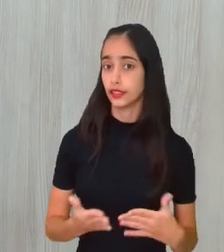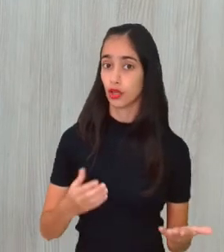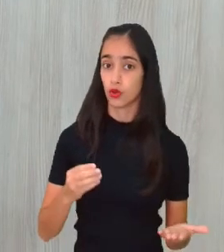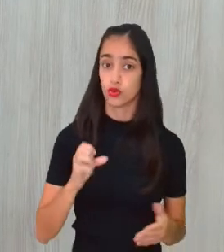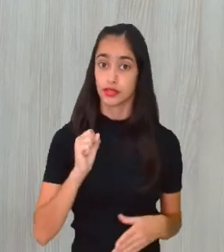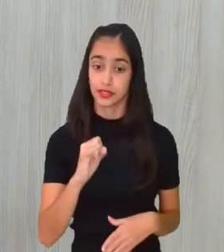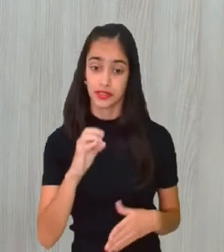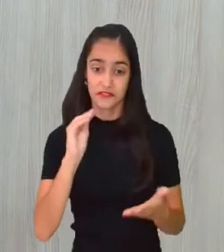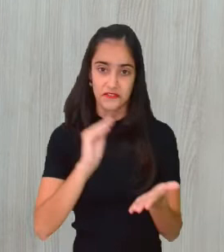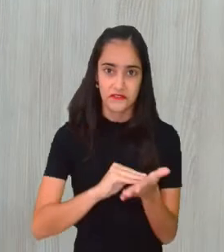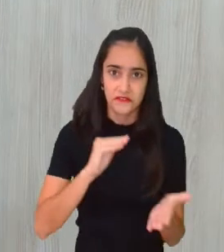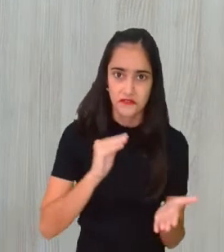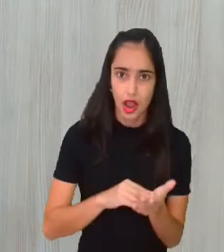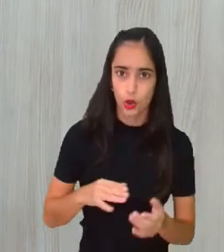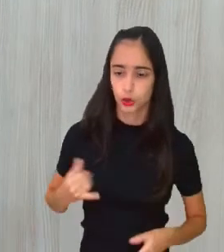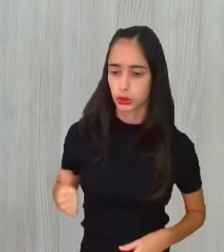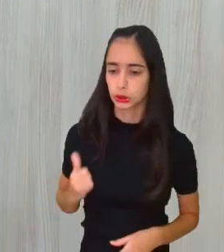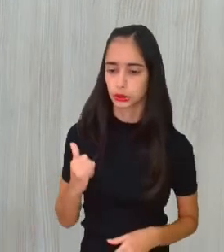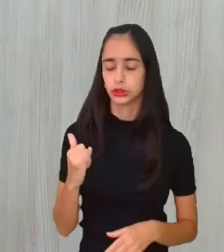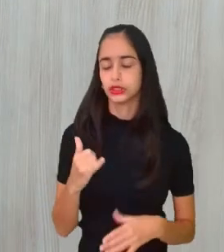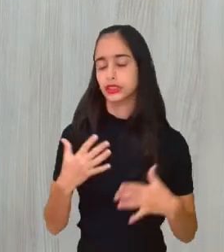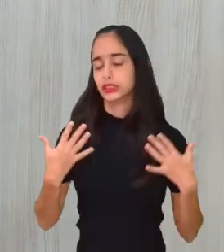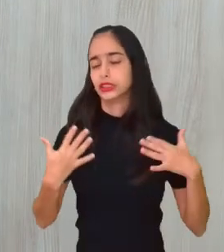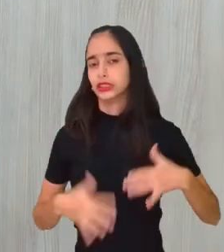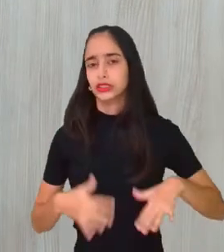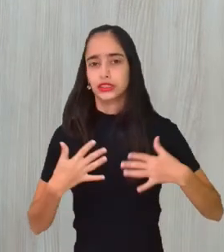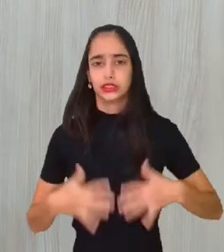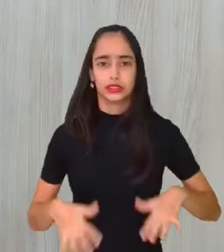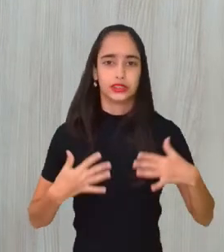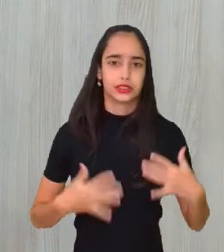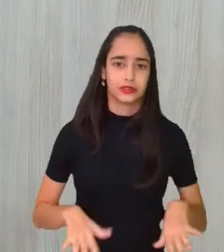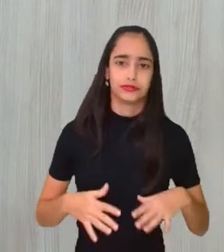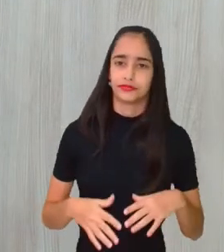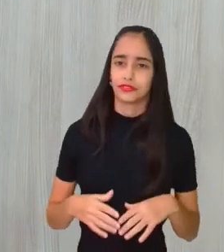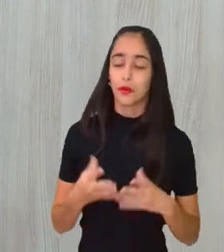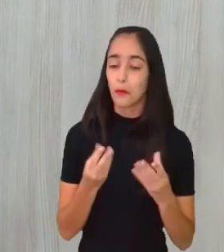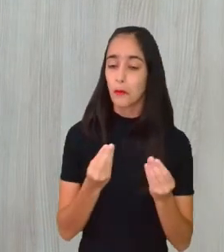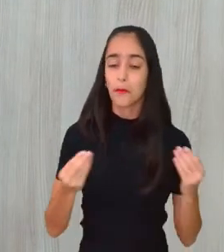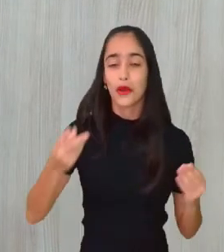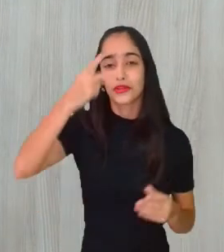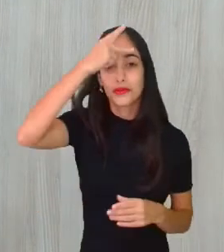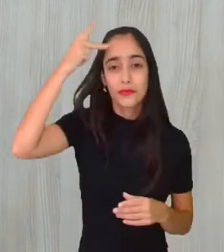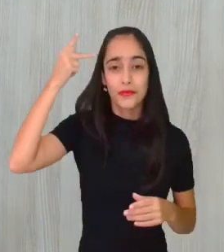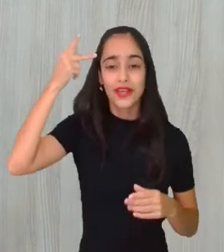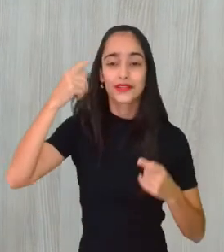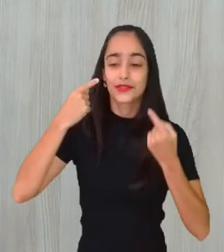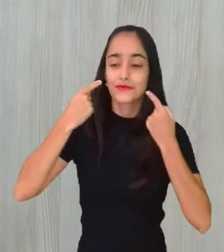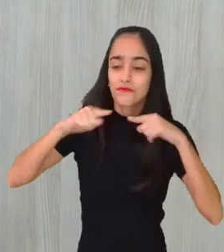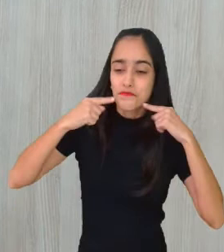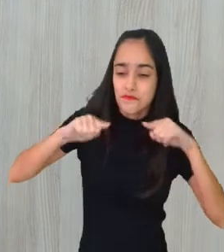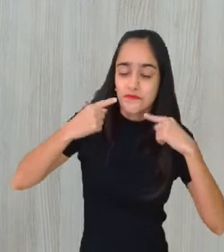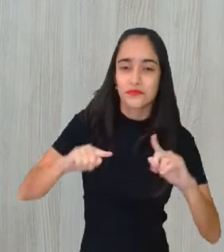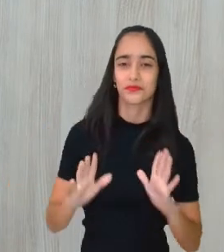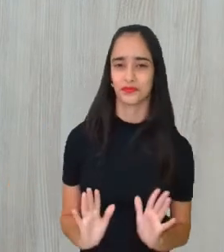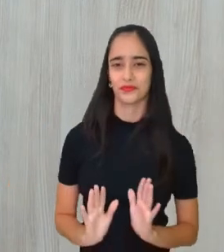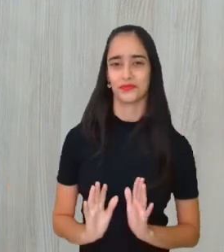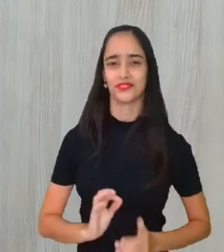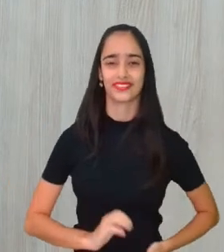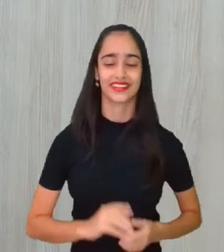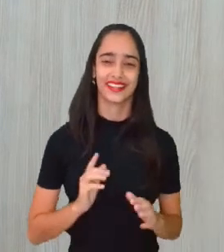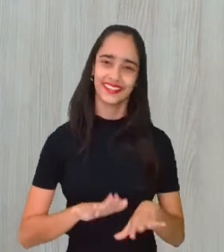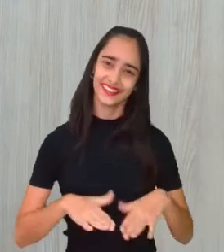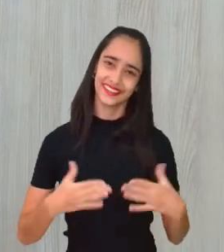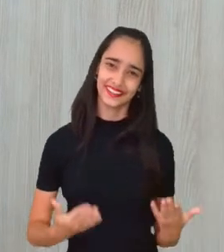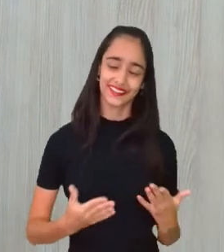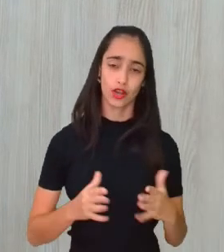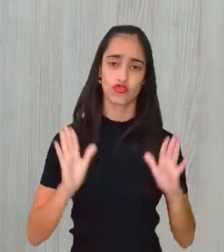um que reclame diante da atividade que venha fazer. Então, eu já estou me despedindo de vocês e o alerta que eu tenho a